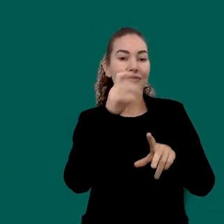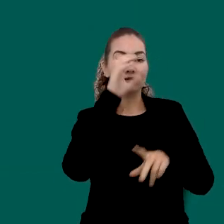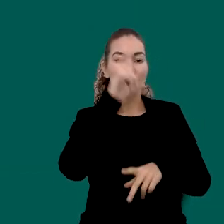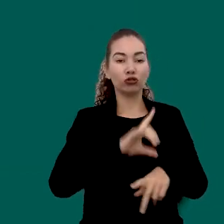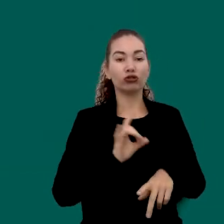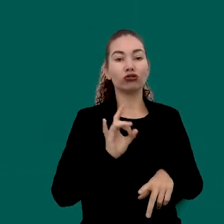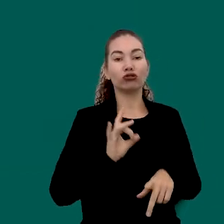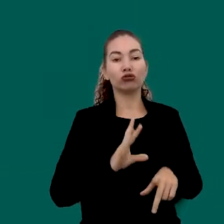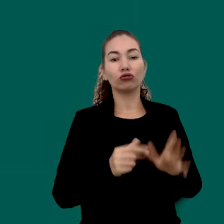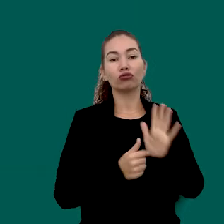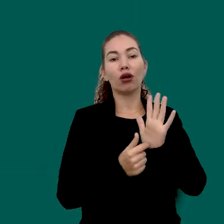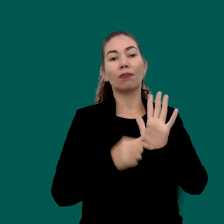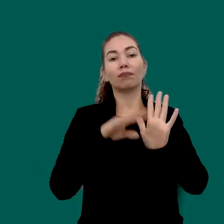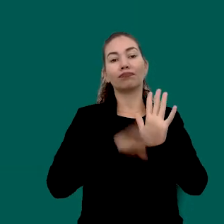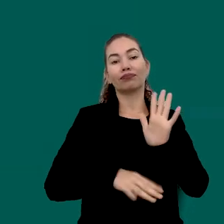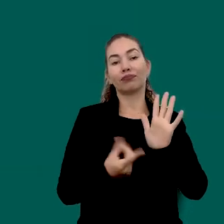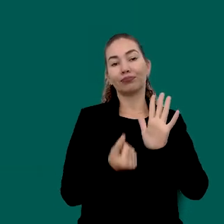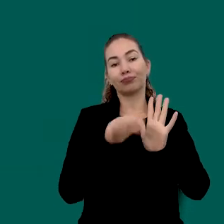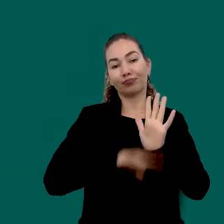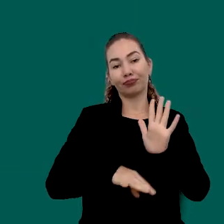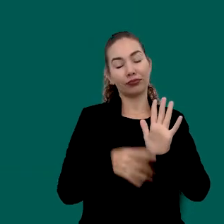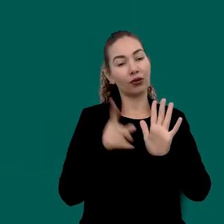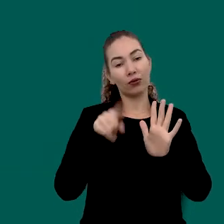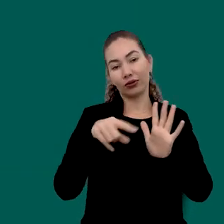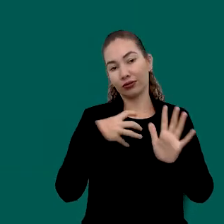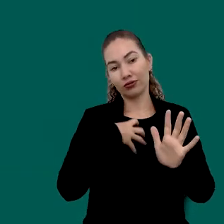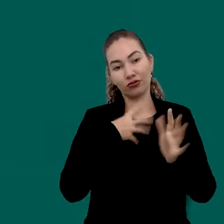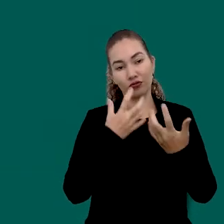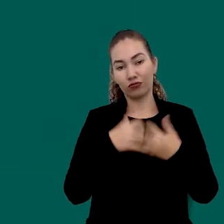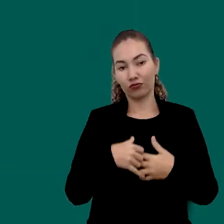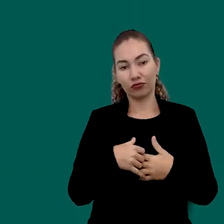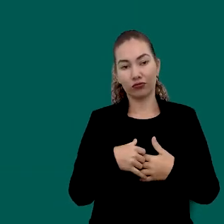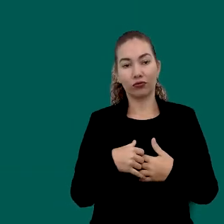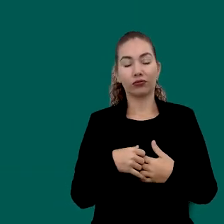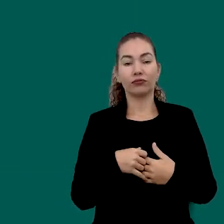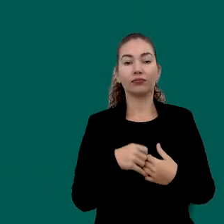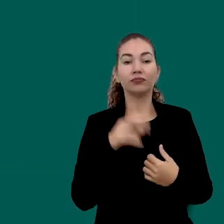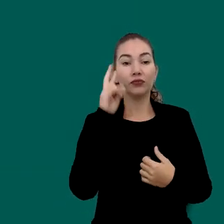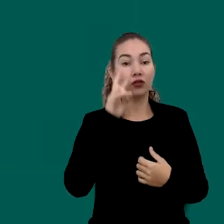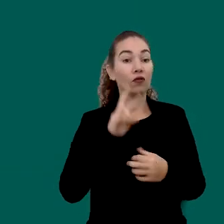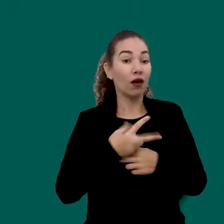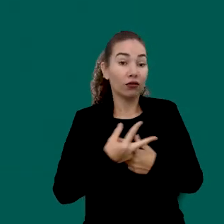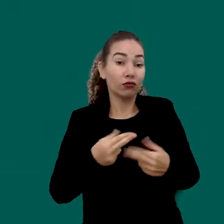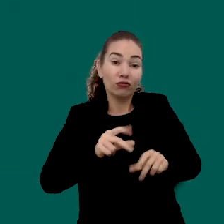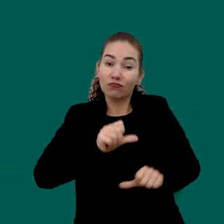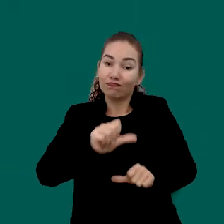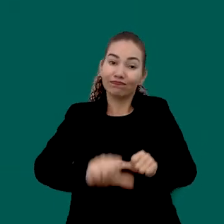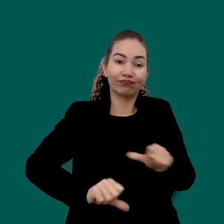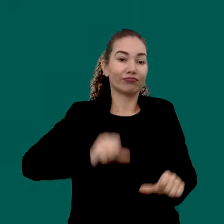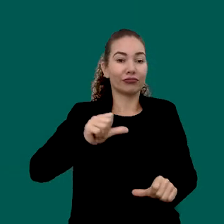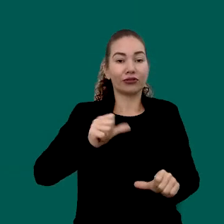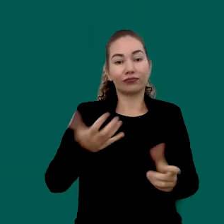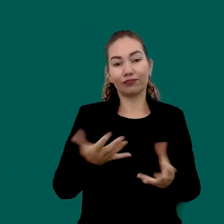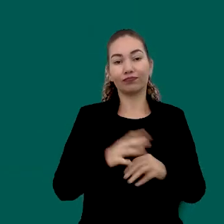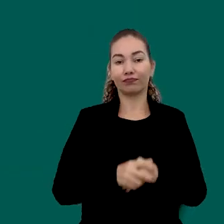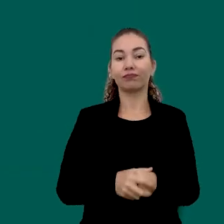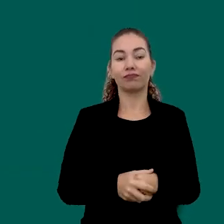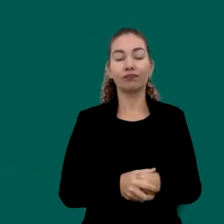mais interessante para o cliente do que simplesmente ver a oferta. Não é mais assim que funciona, né? A gente vê como a coisa